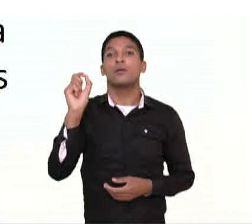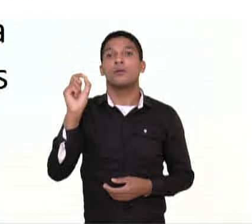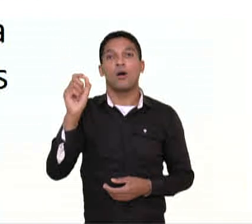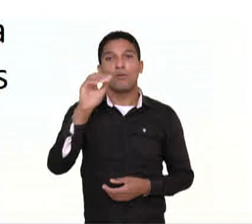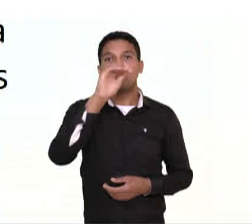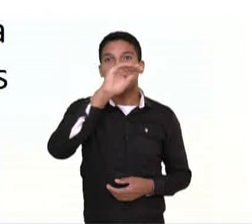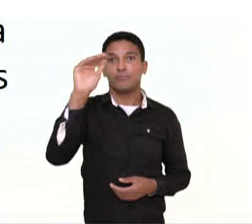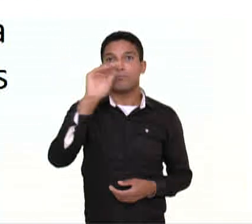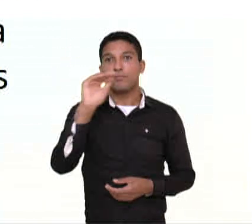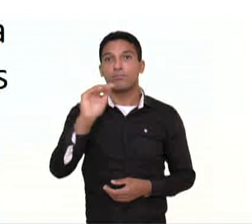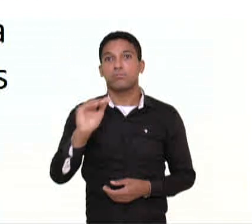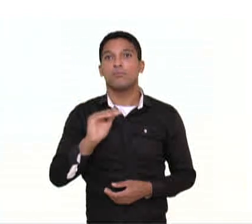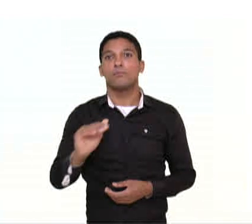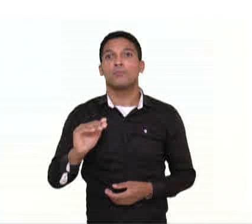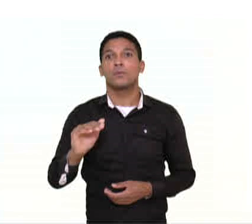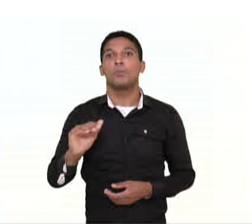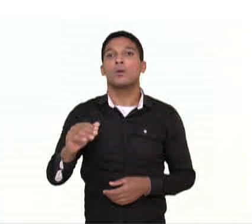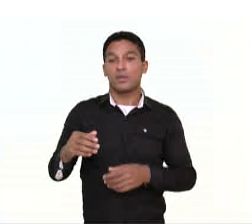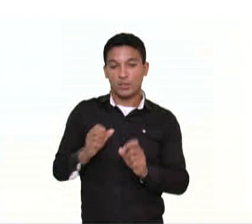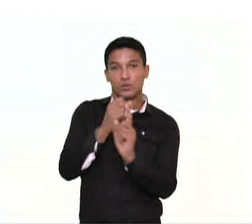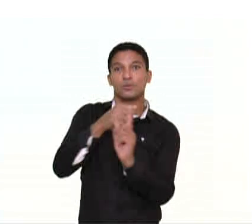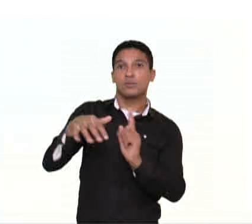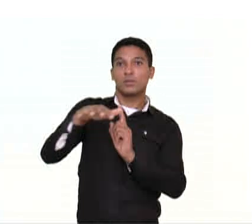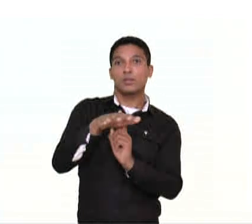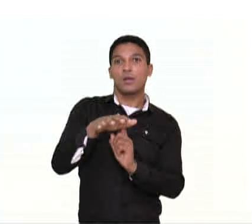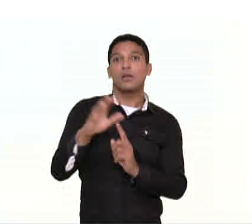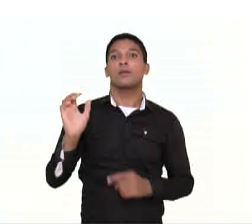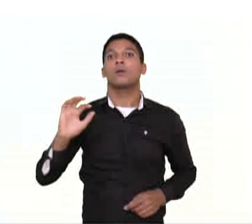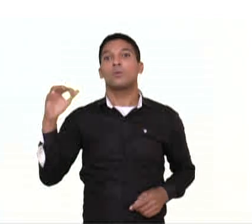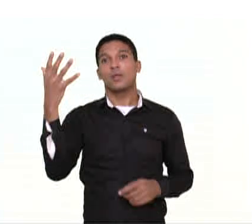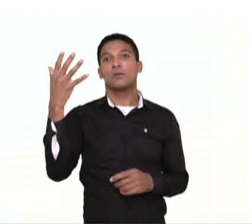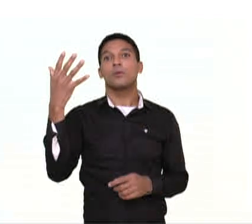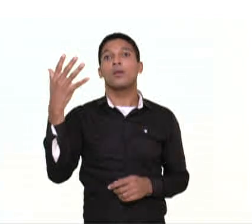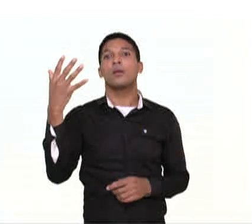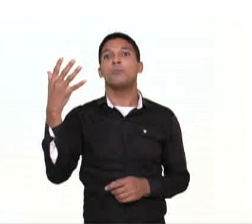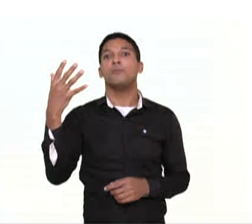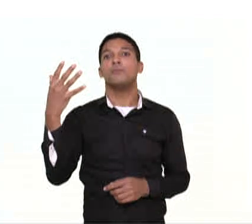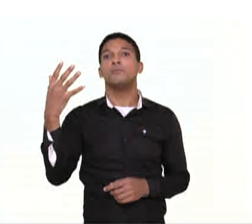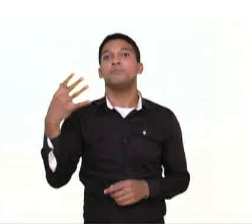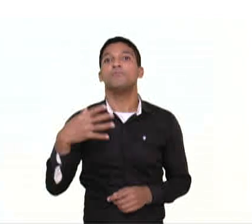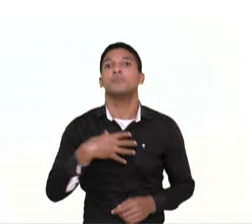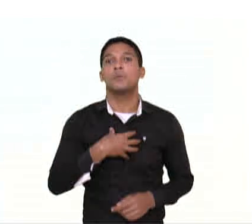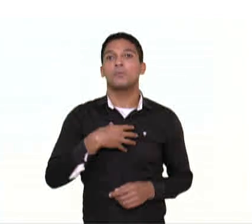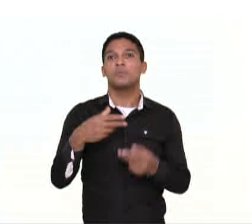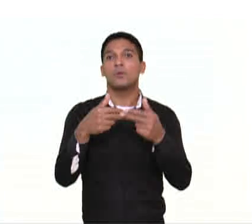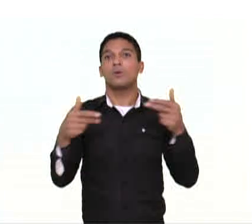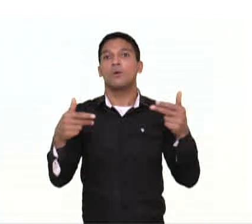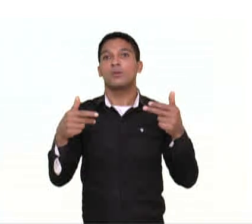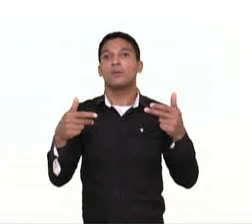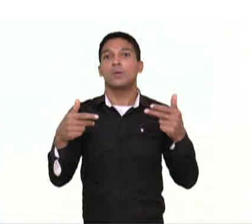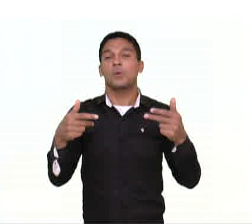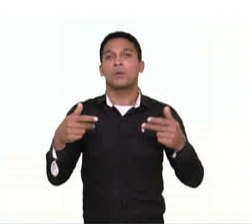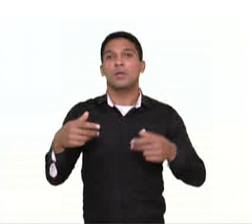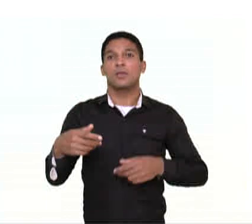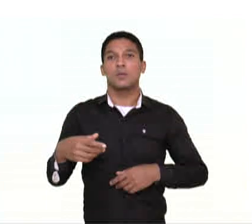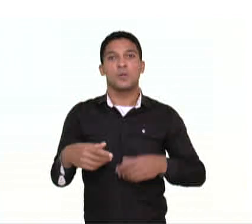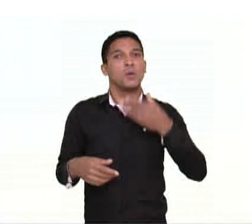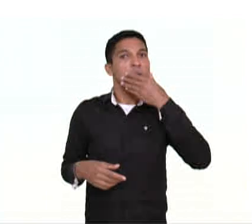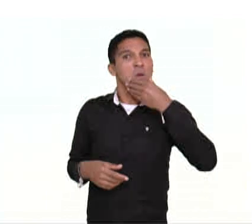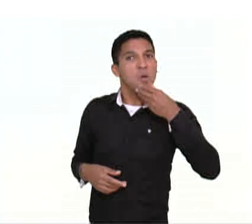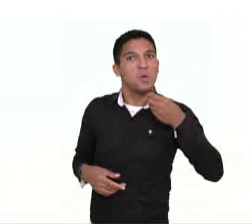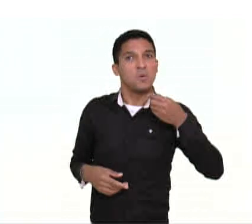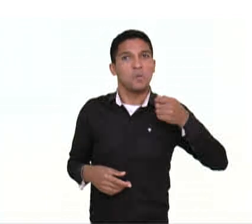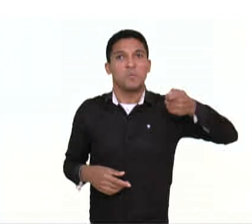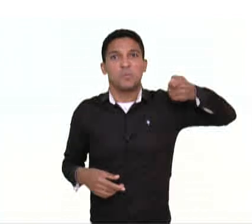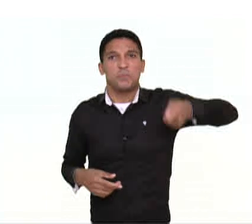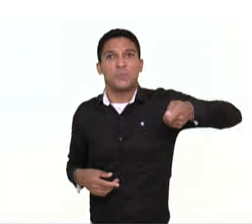construções sociais mais poderosas. E é por isso que é tão difícil acabar com o machismo. A ideia de que os